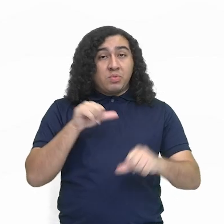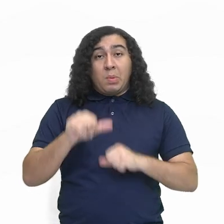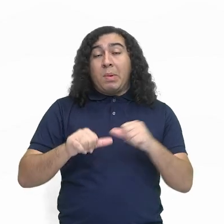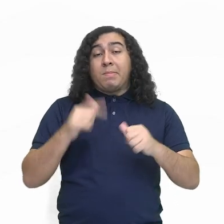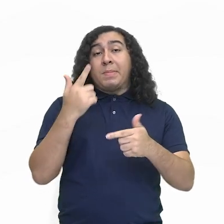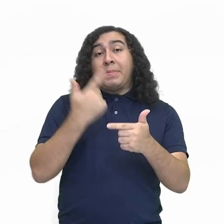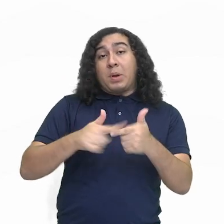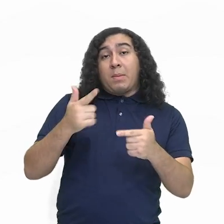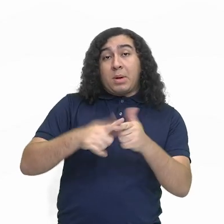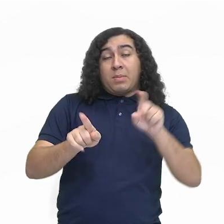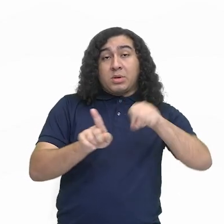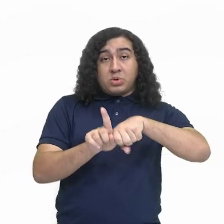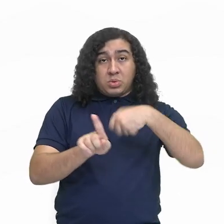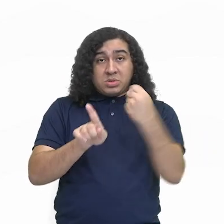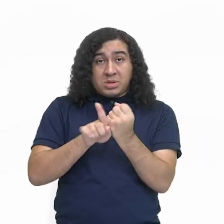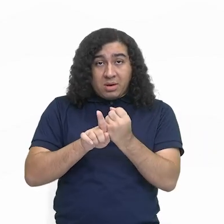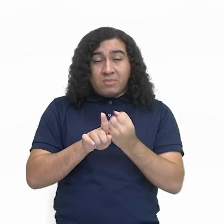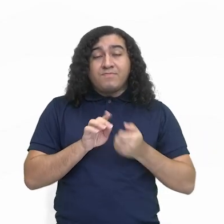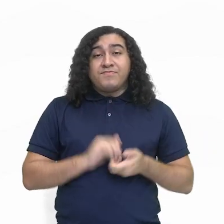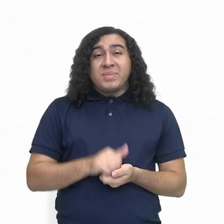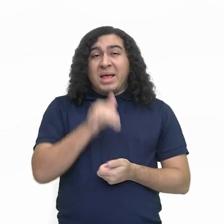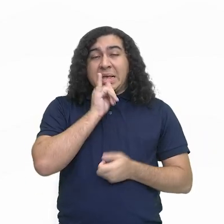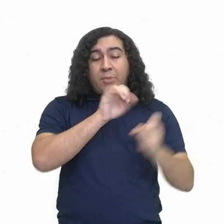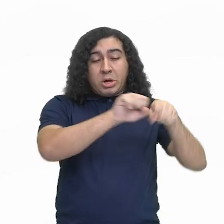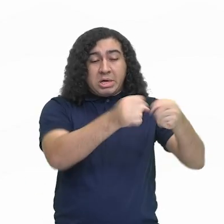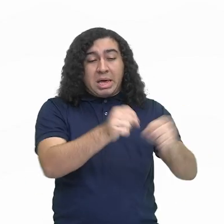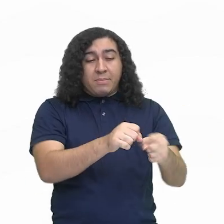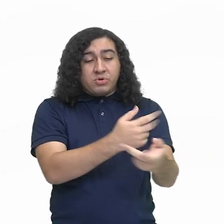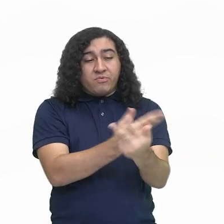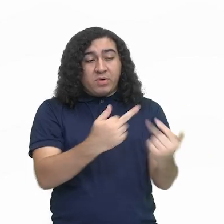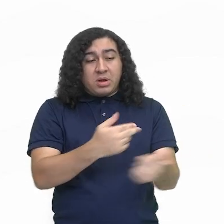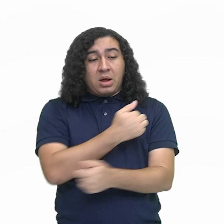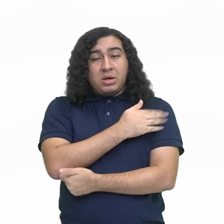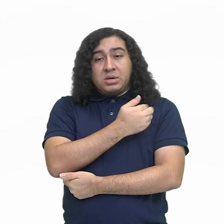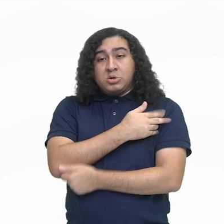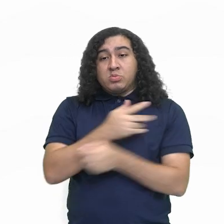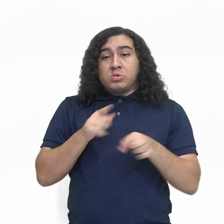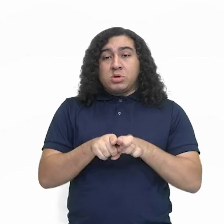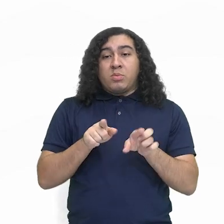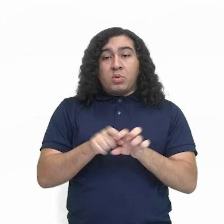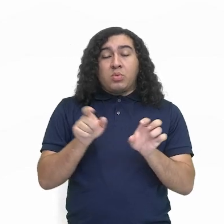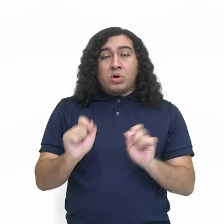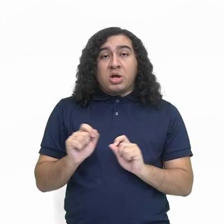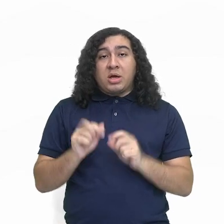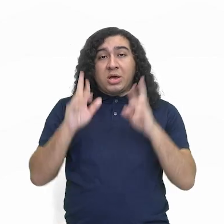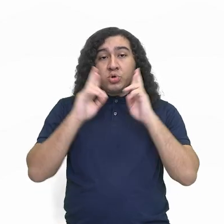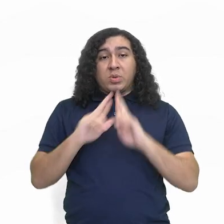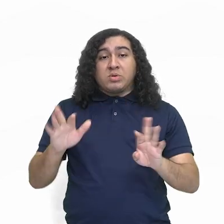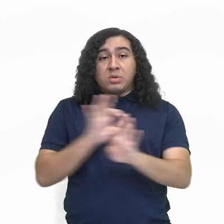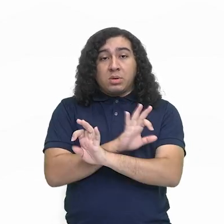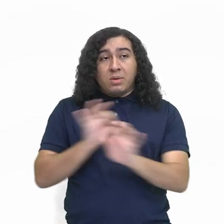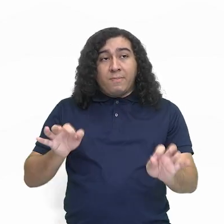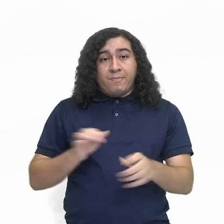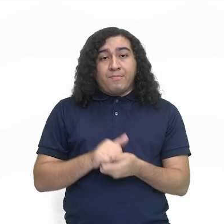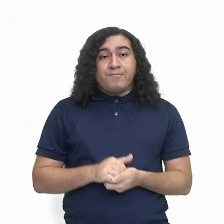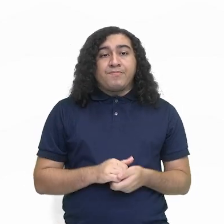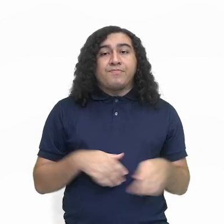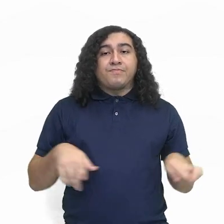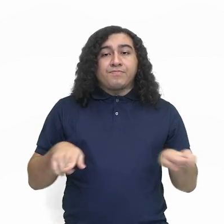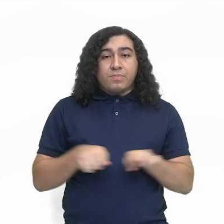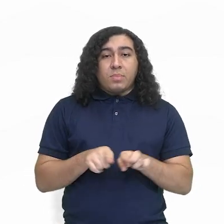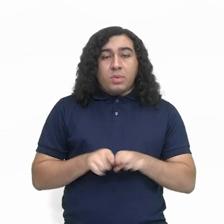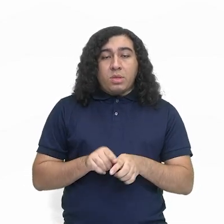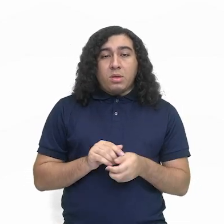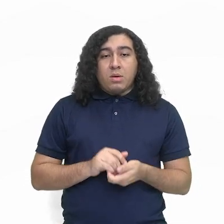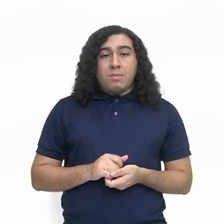amplo, envolvendo questões como vandalismo, racismo e intolerância. Então, tanto quanto,